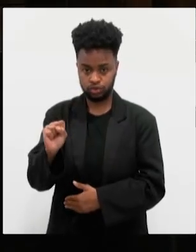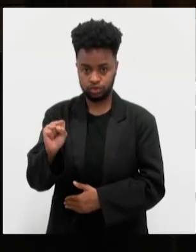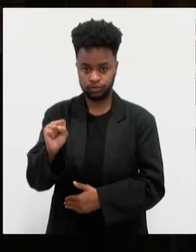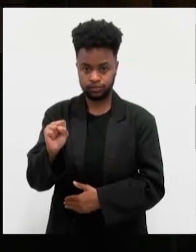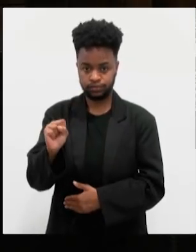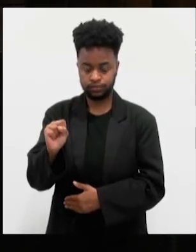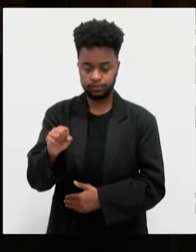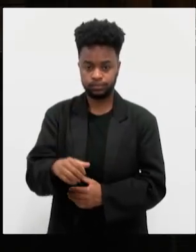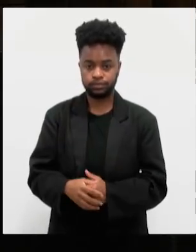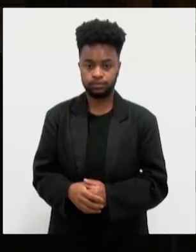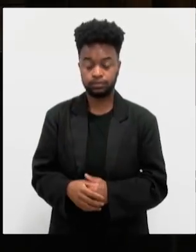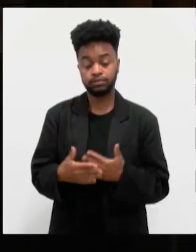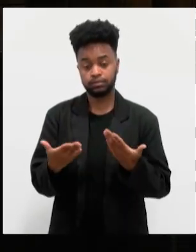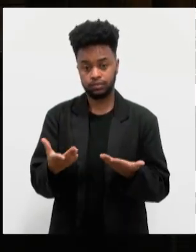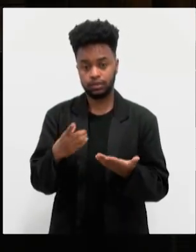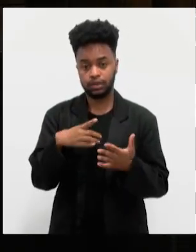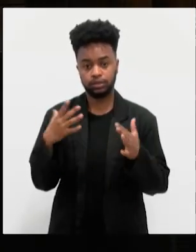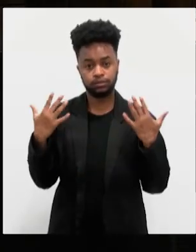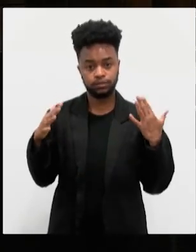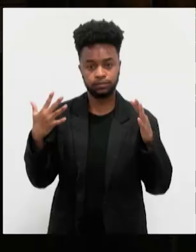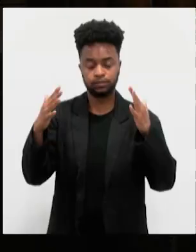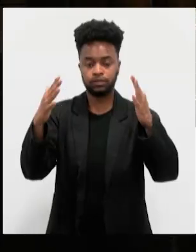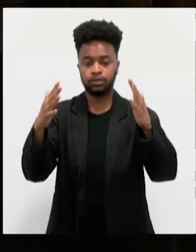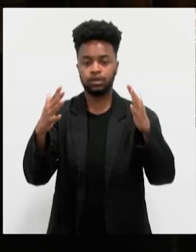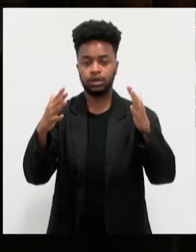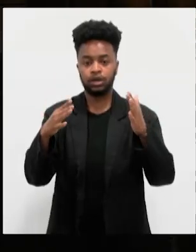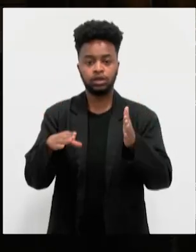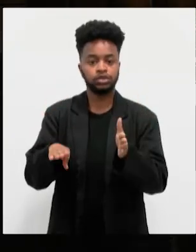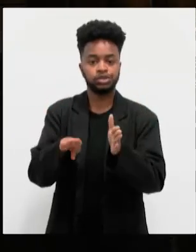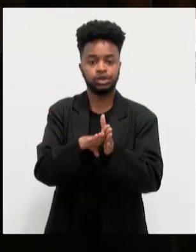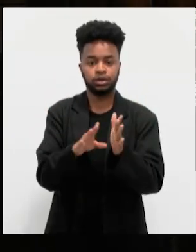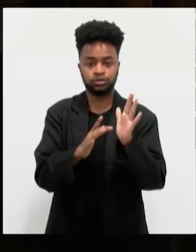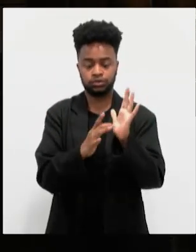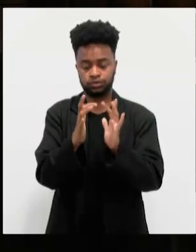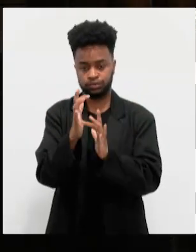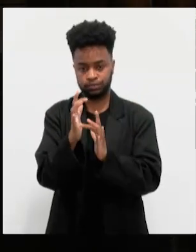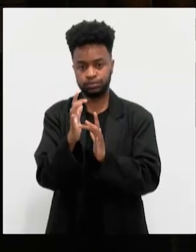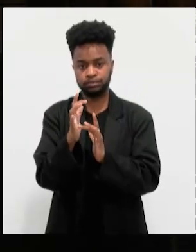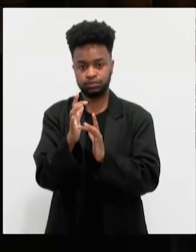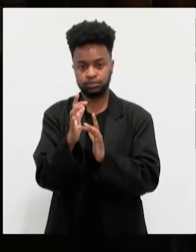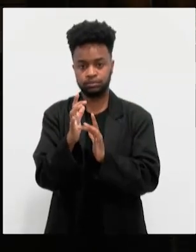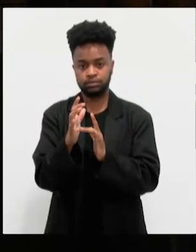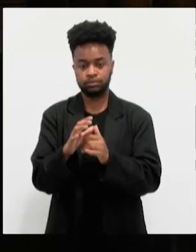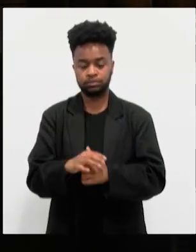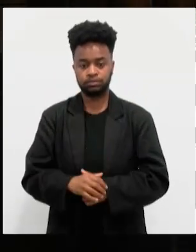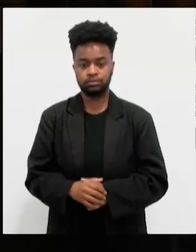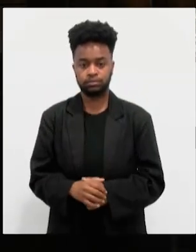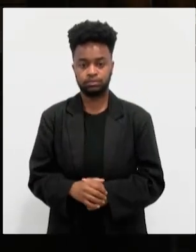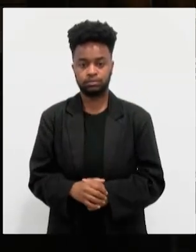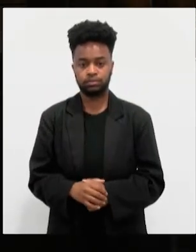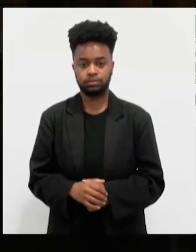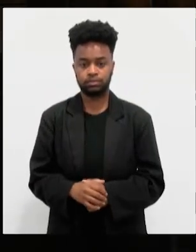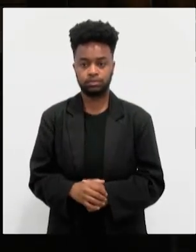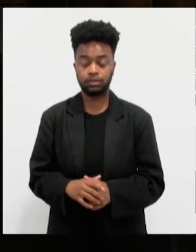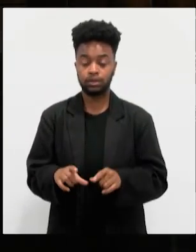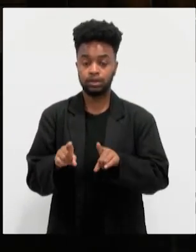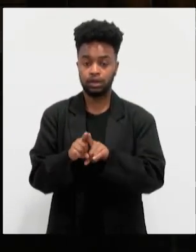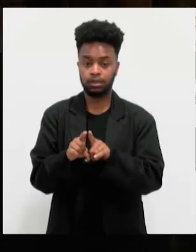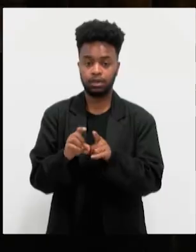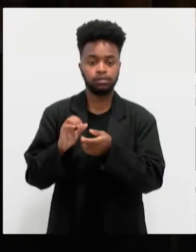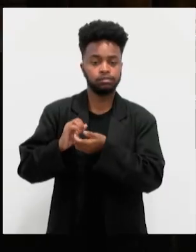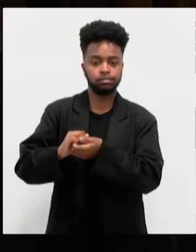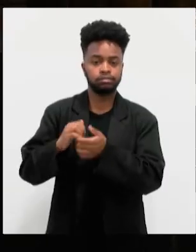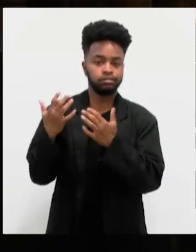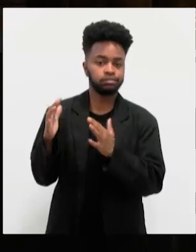Domingo de Ramos celebra a chegada de Jesus, né? E a saudação a